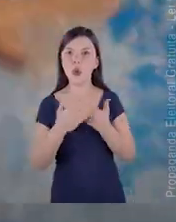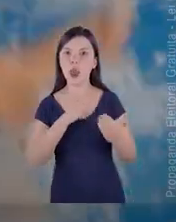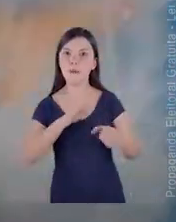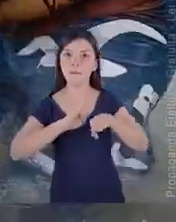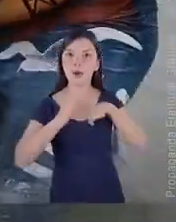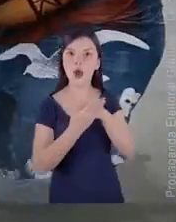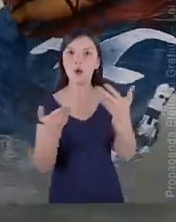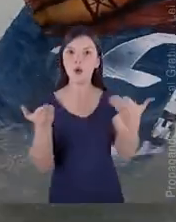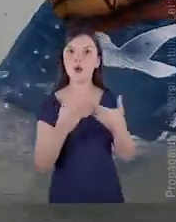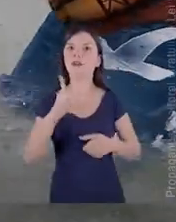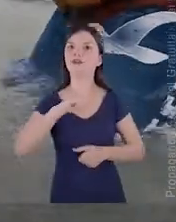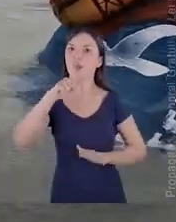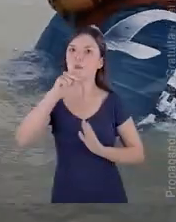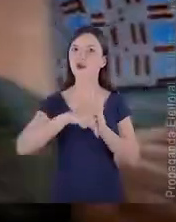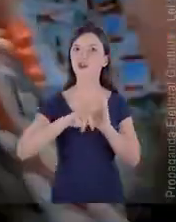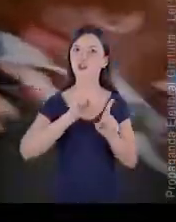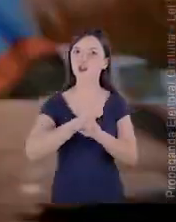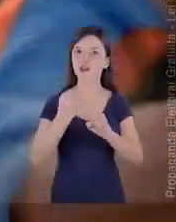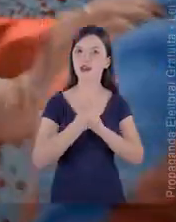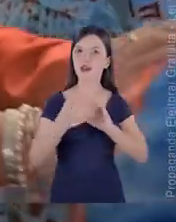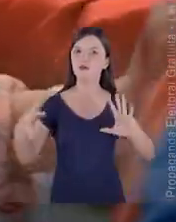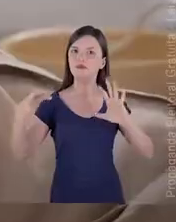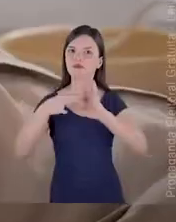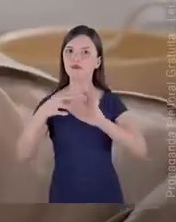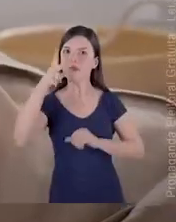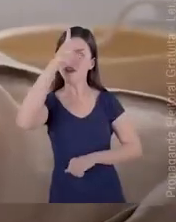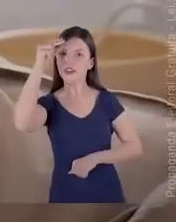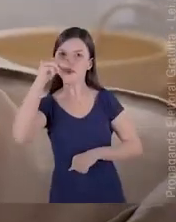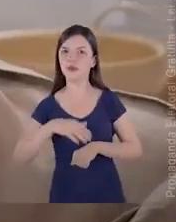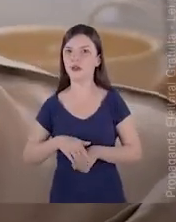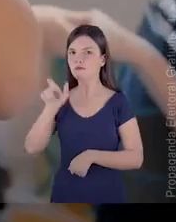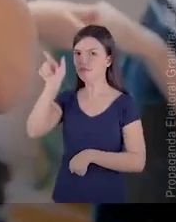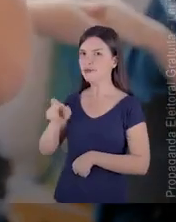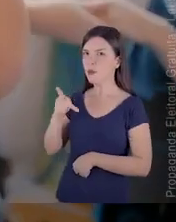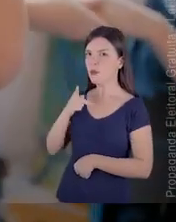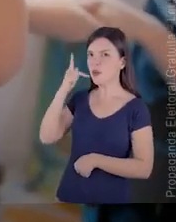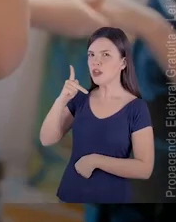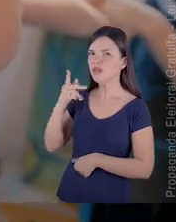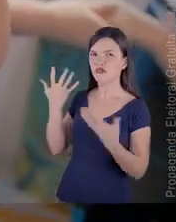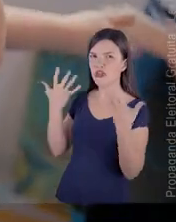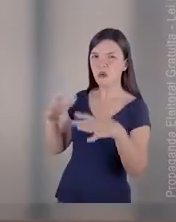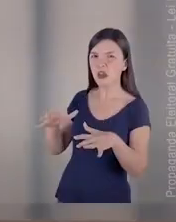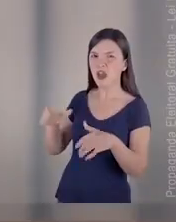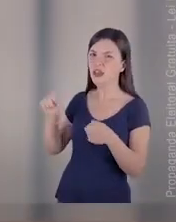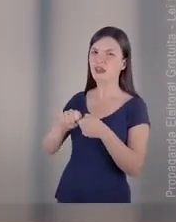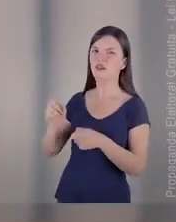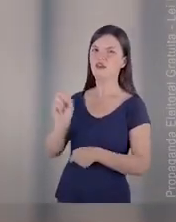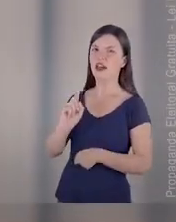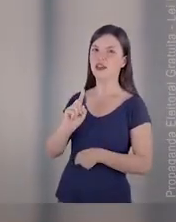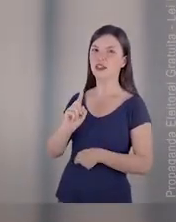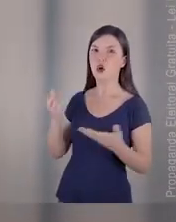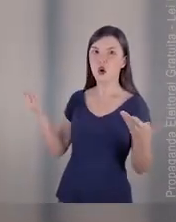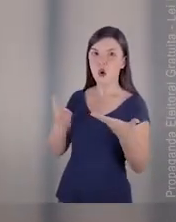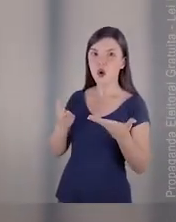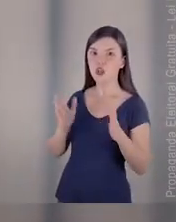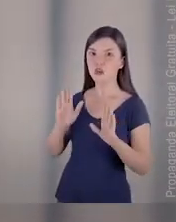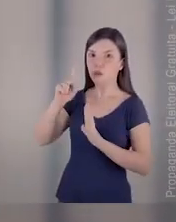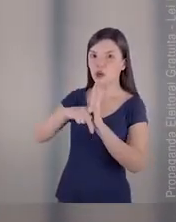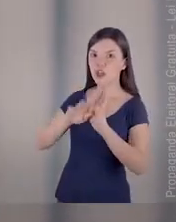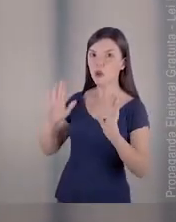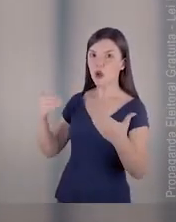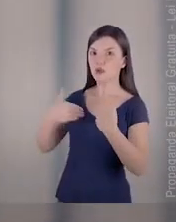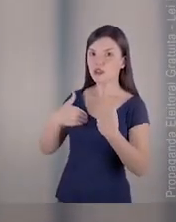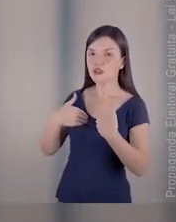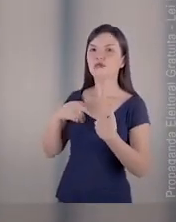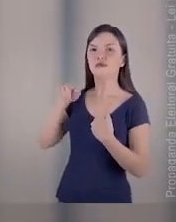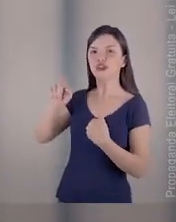bairro hoje, tem um projeto social apoiado pela prefeitura. O político que não quer, não faz. O pró-autismo só existe porque